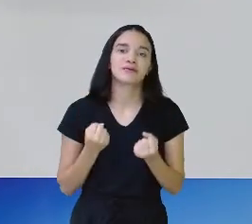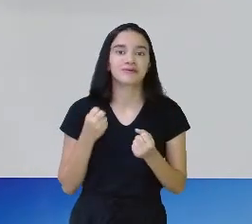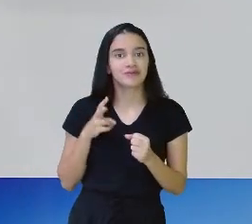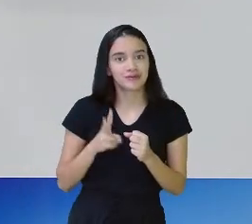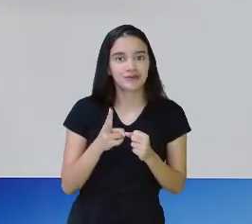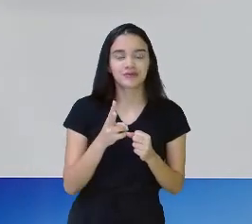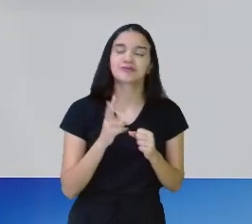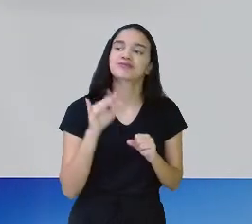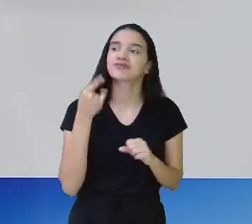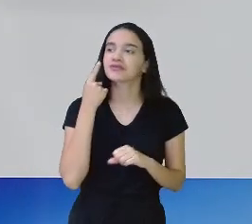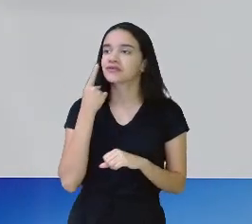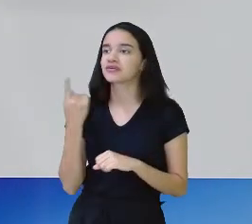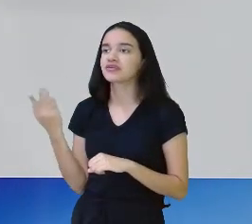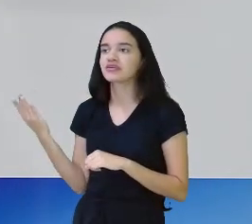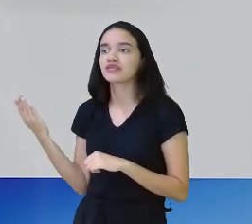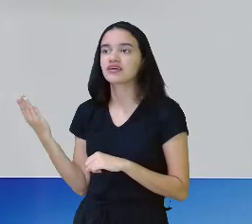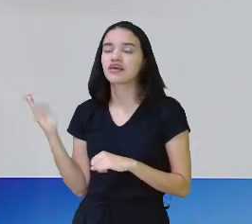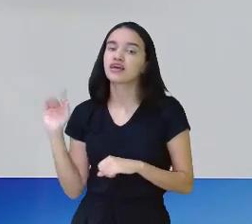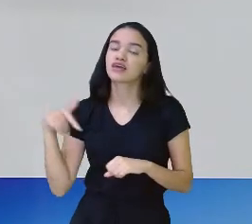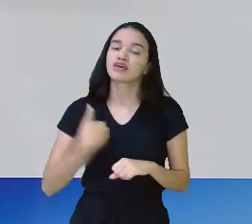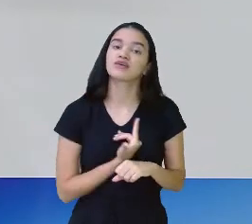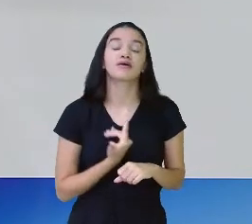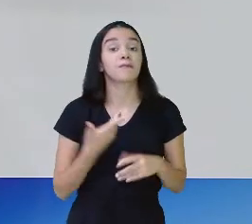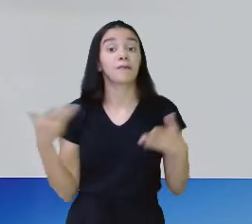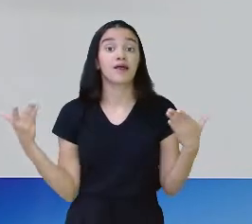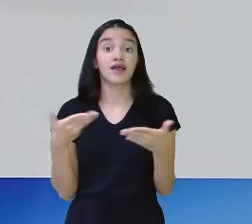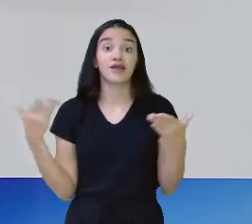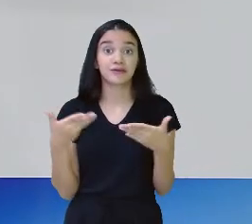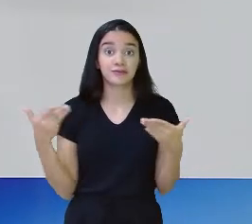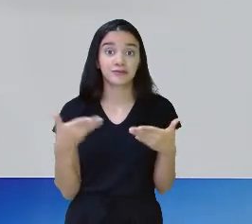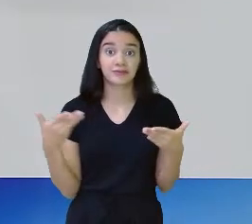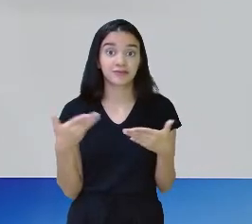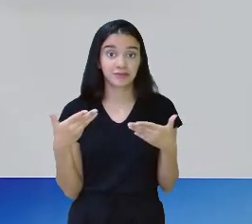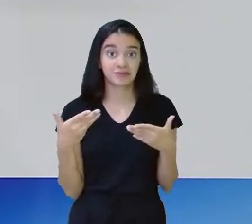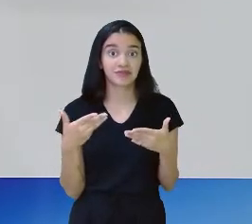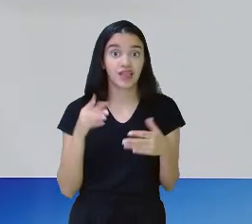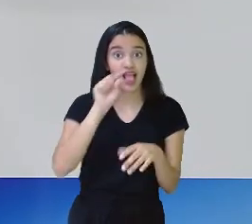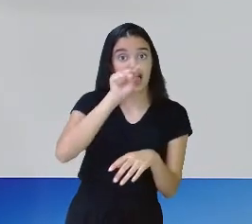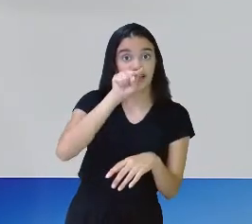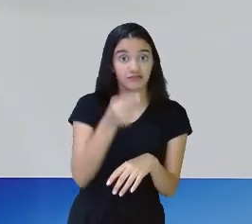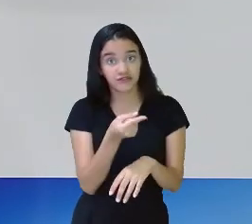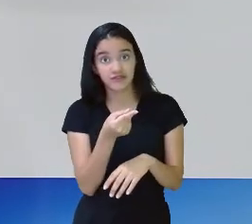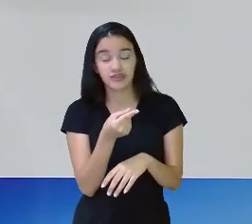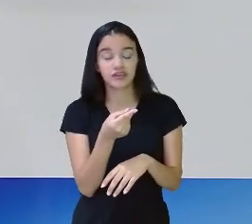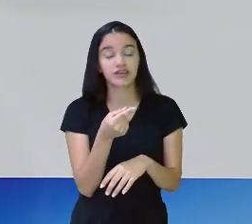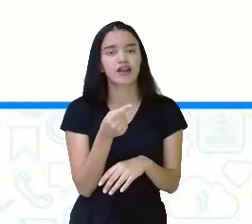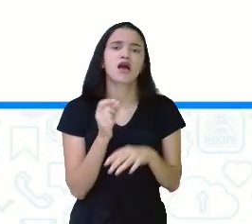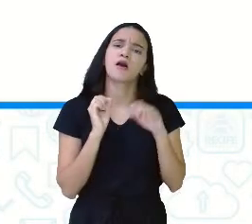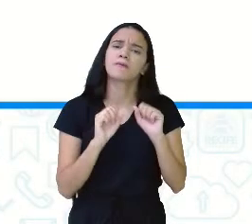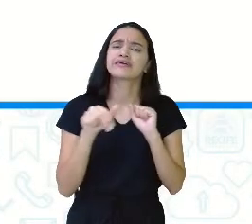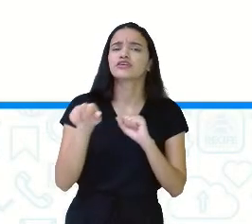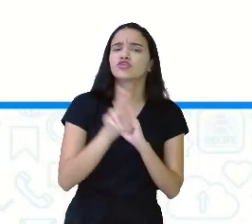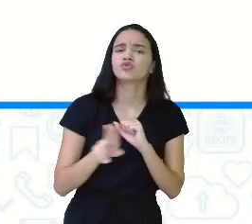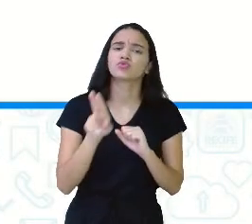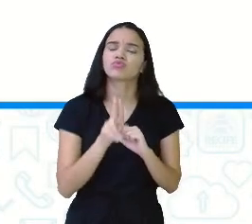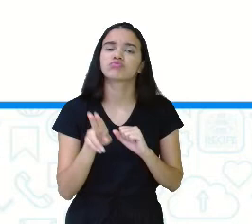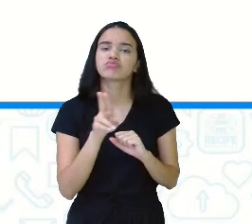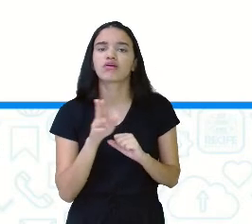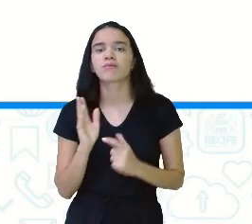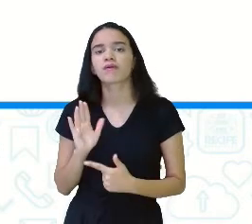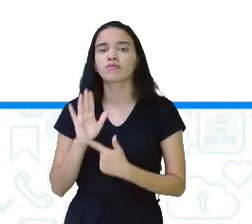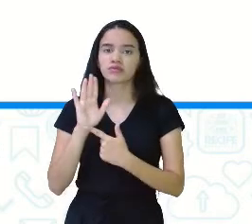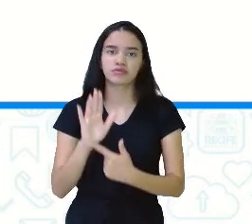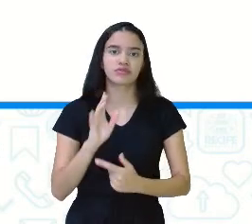com outros pontos. A gente já falou dos 2 pontos e agora a gente fala da vírgula. Pode ser usada para indicar